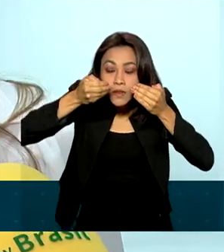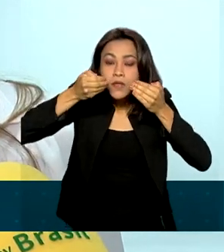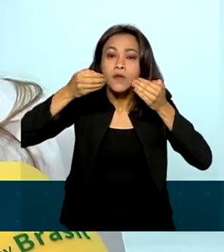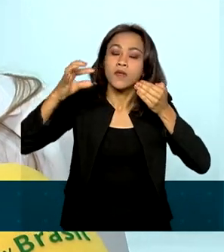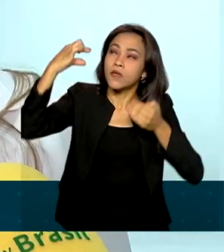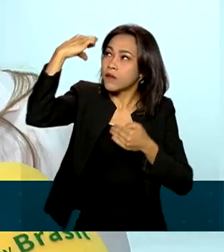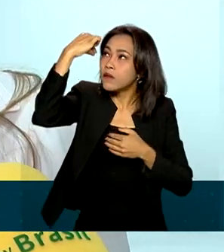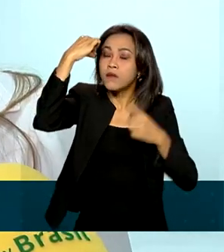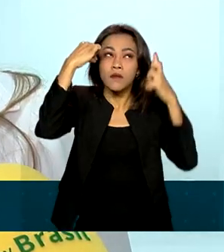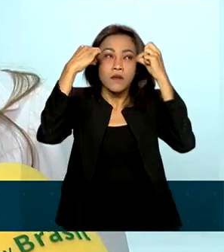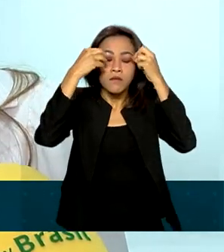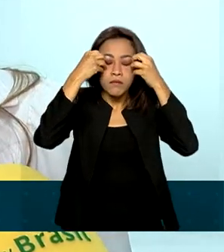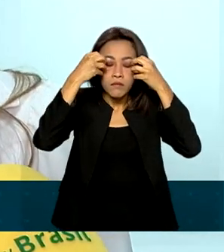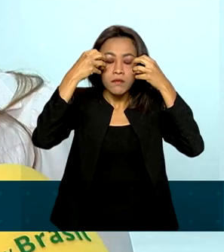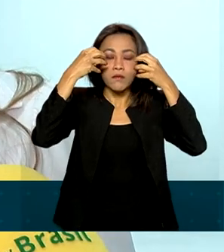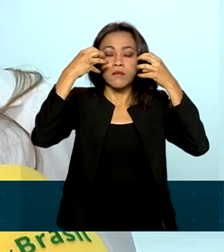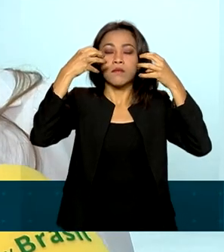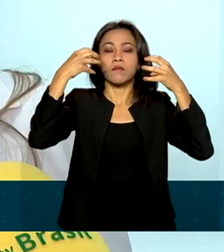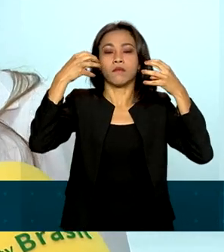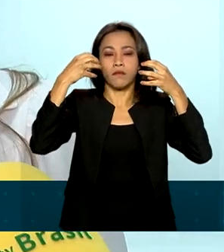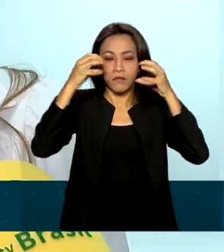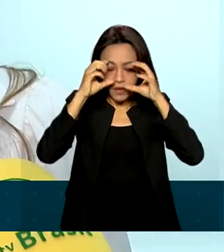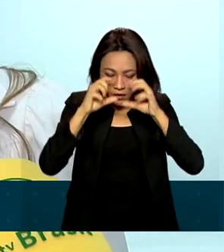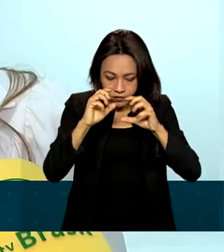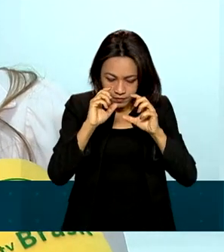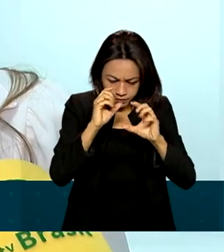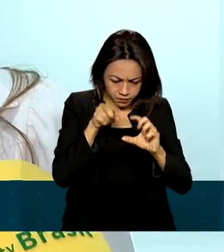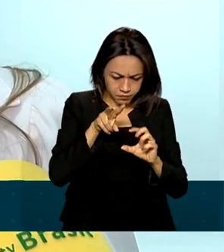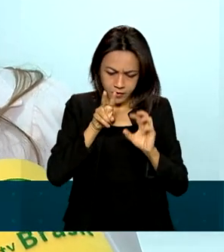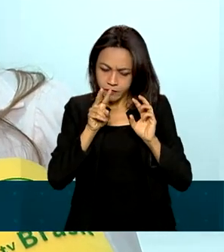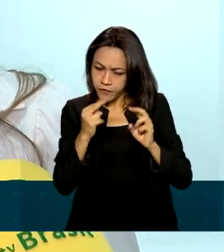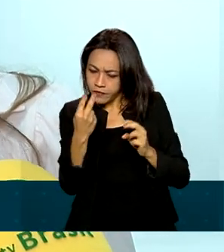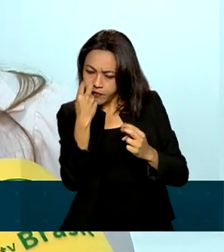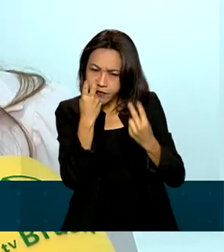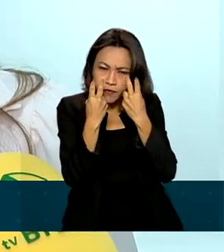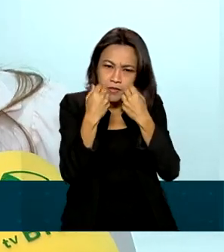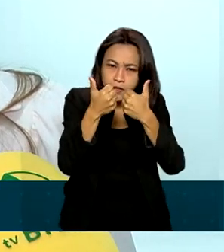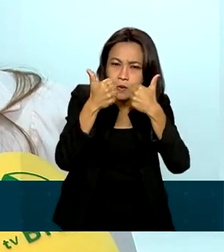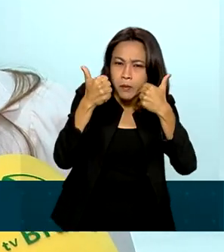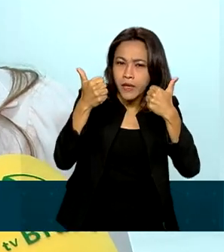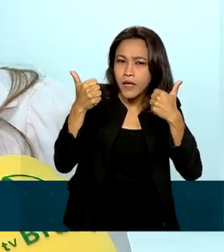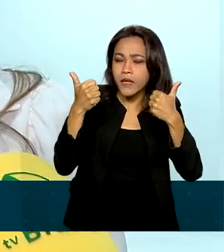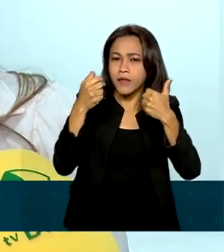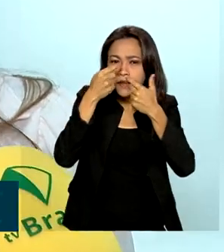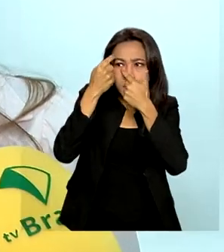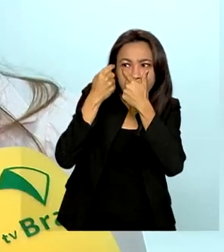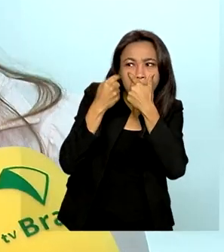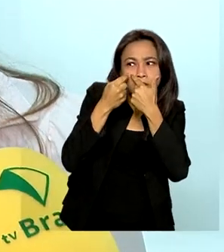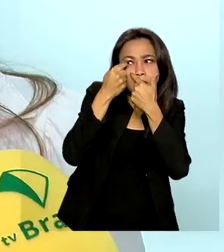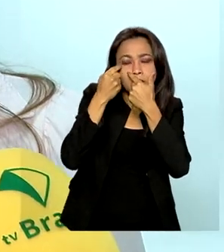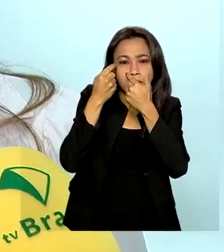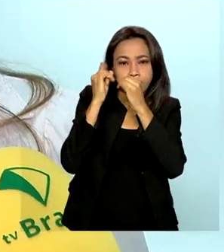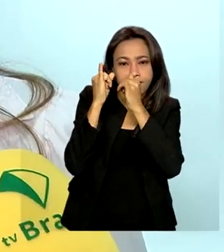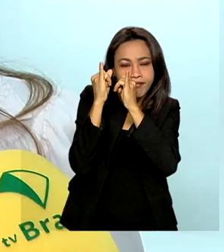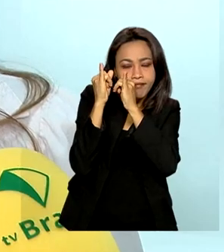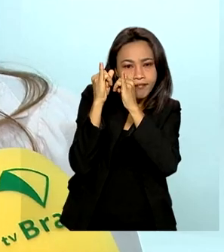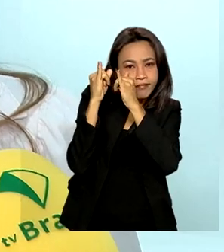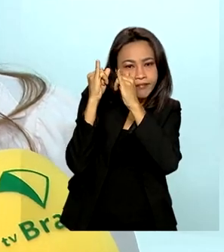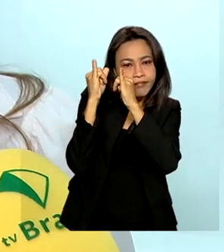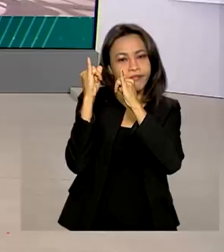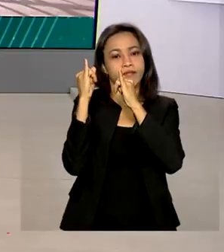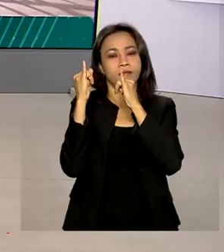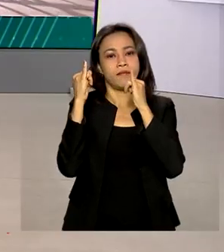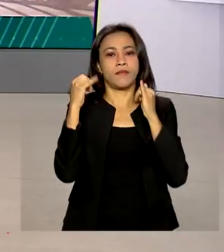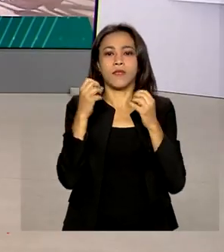dilatar pupila para te ver se o Vitor tá tudo bem se a retina tá tudo bem se o nervo ótico tá